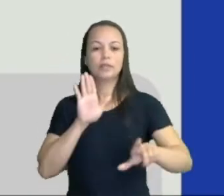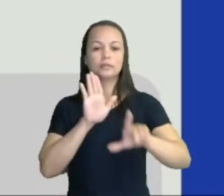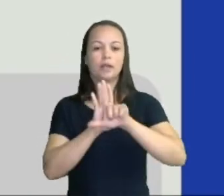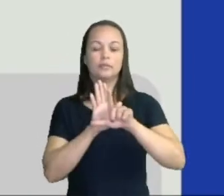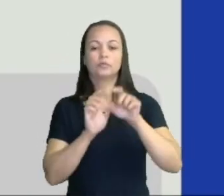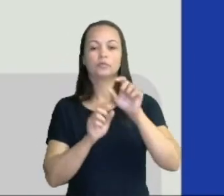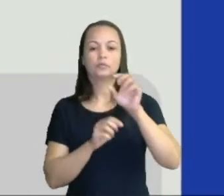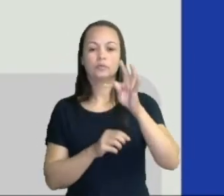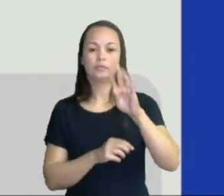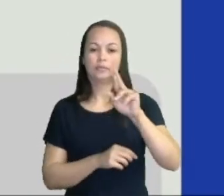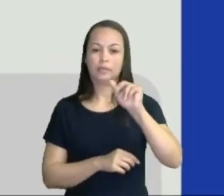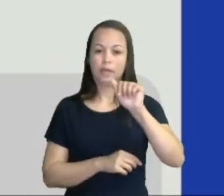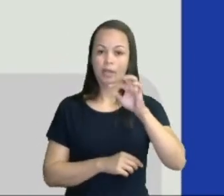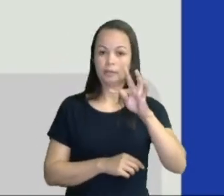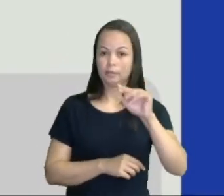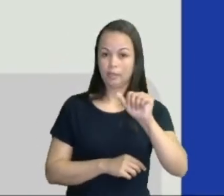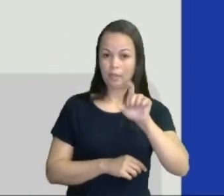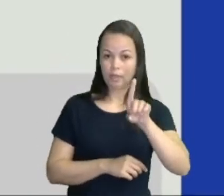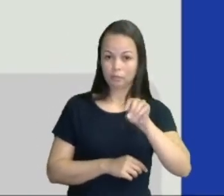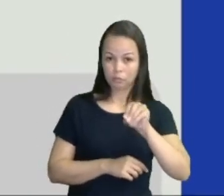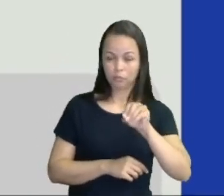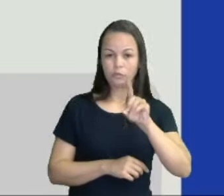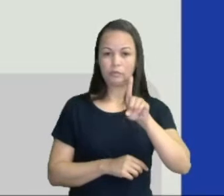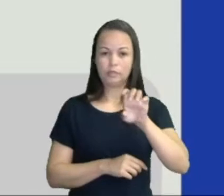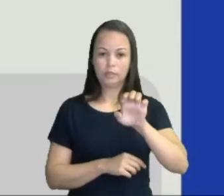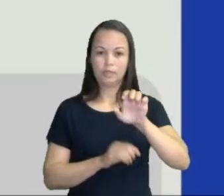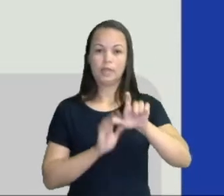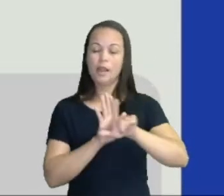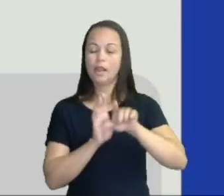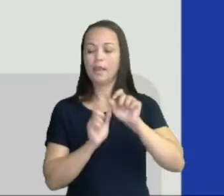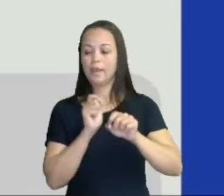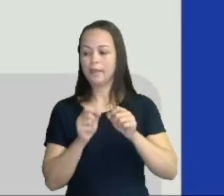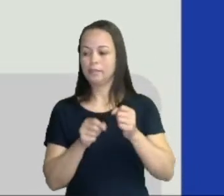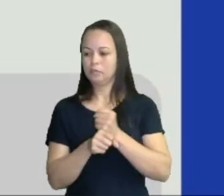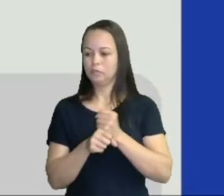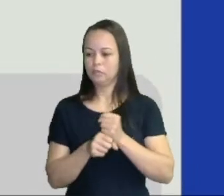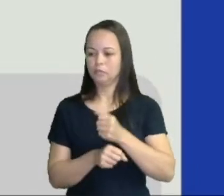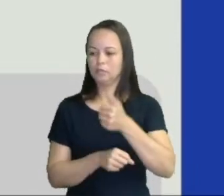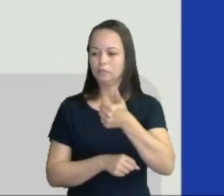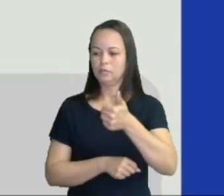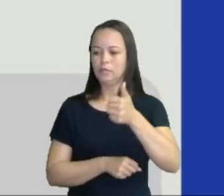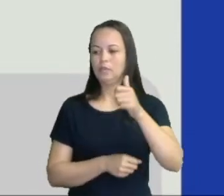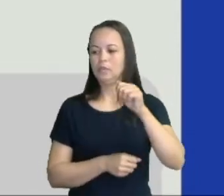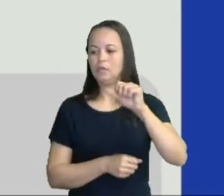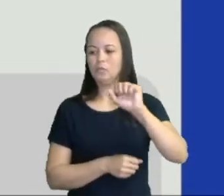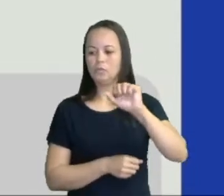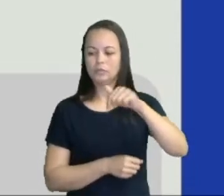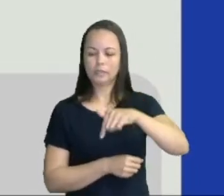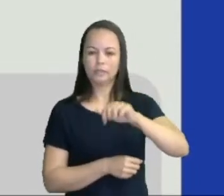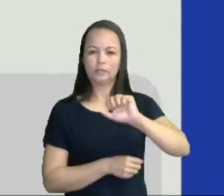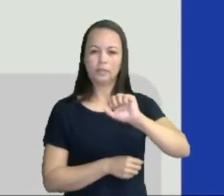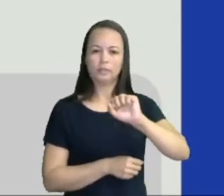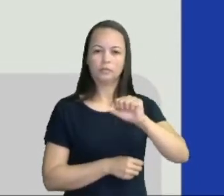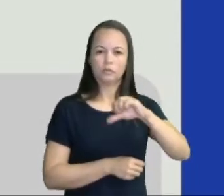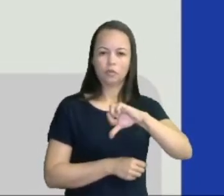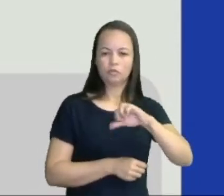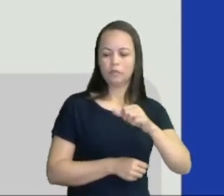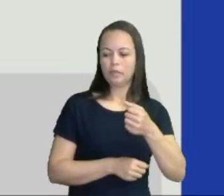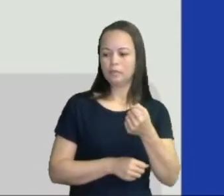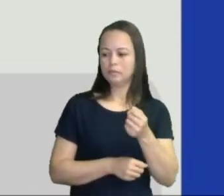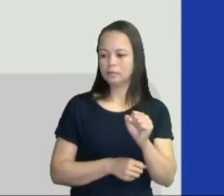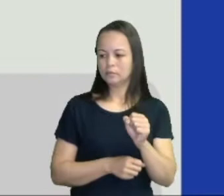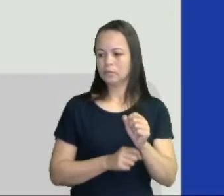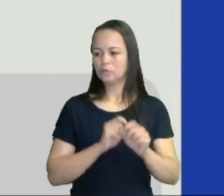1797, ele é importante porque nesse momento Napoleão é reconhecido